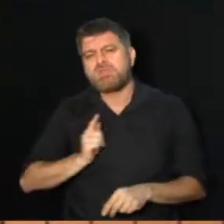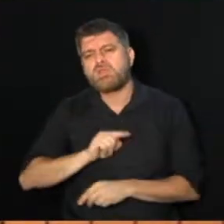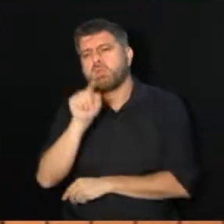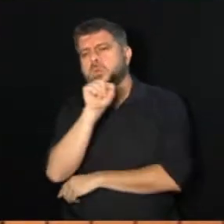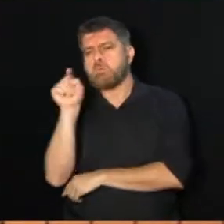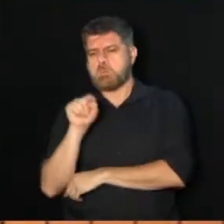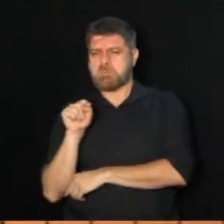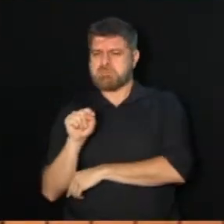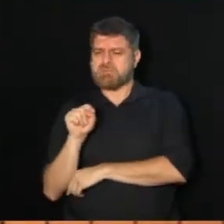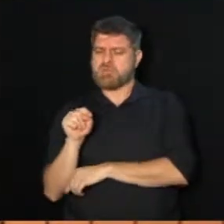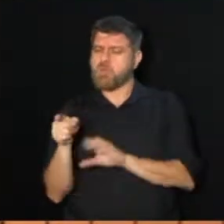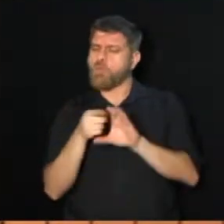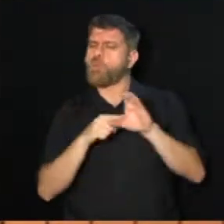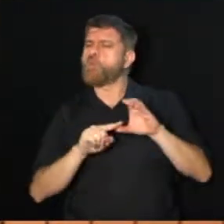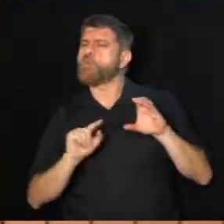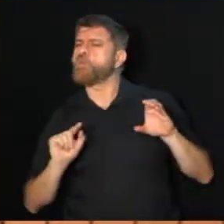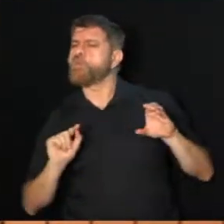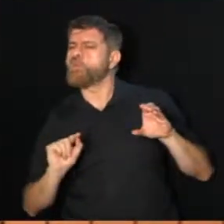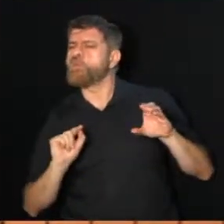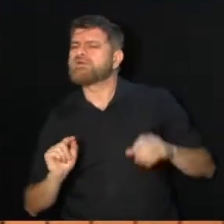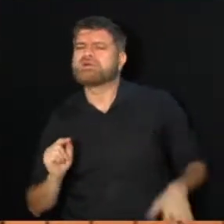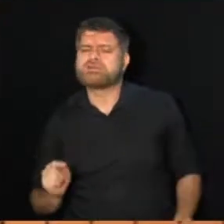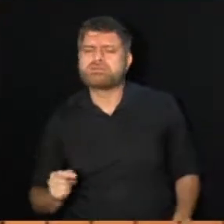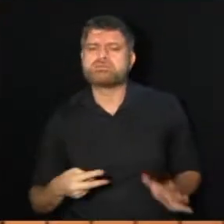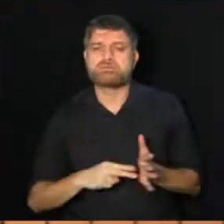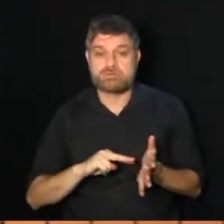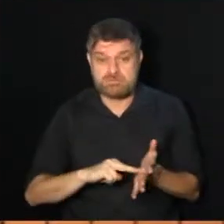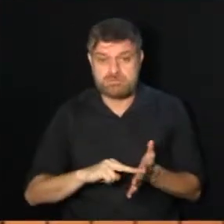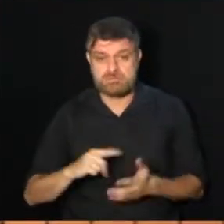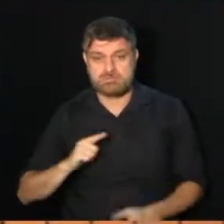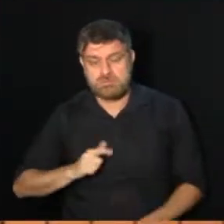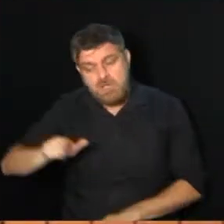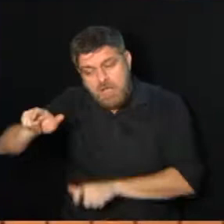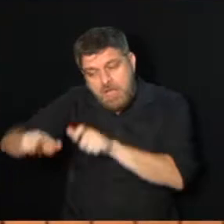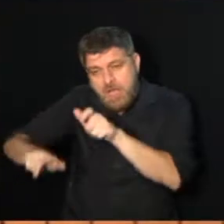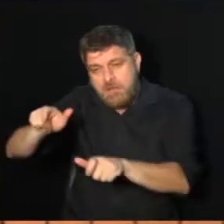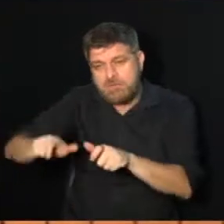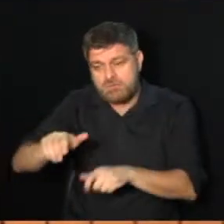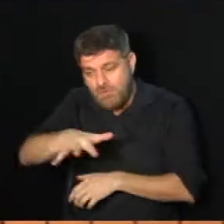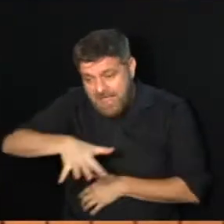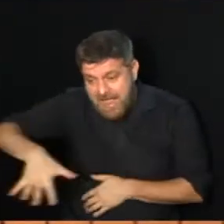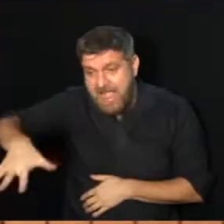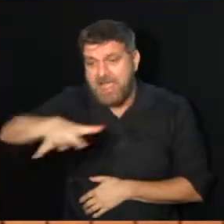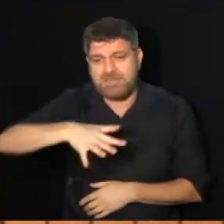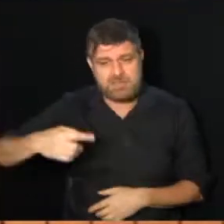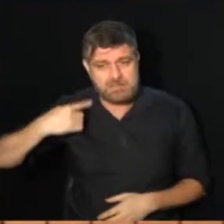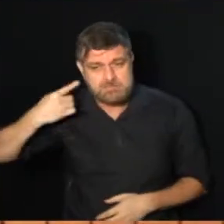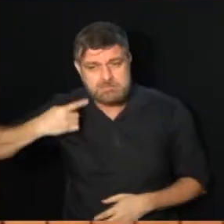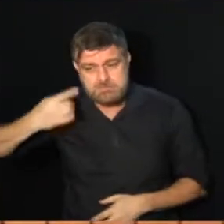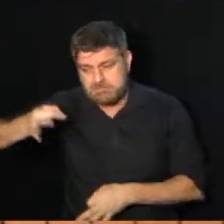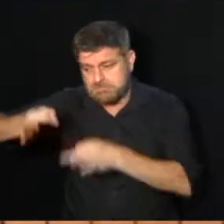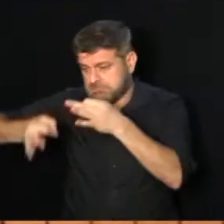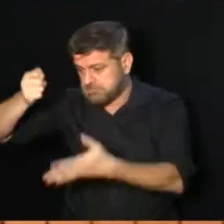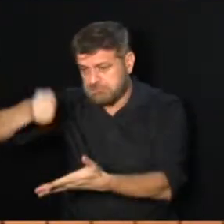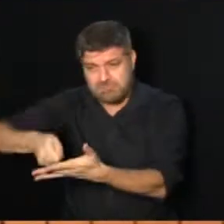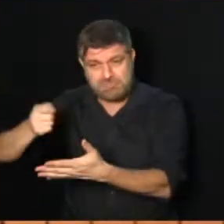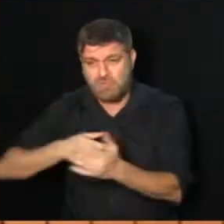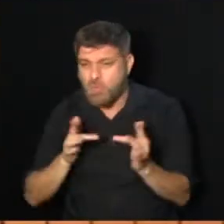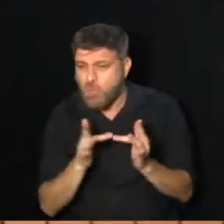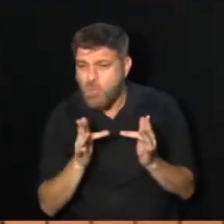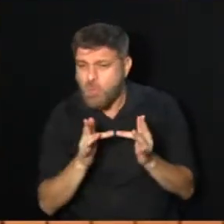na cabeça das pessoas que ouvem esse termo, mesmo para os que são, às vezes, da área jurídica, que não tiveram ainda